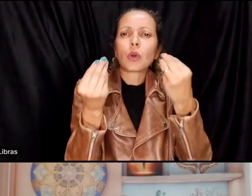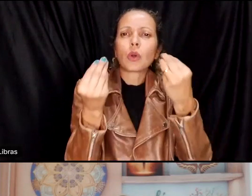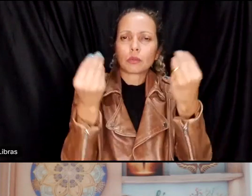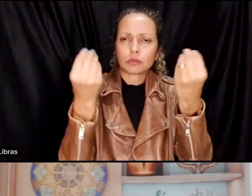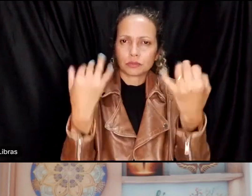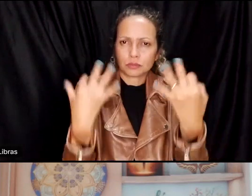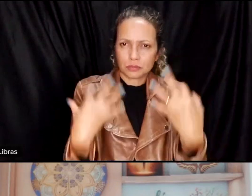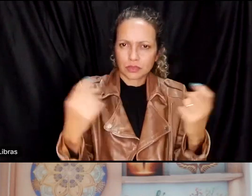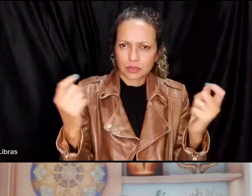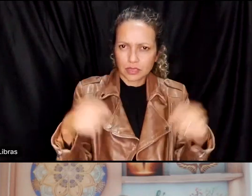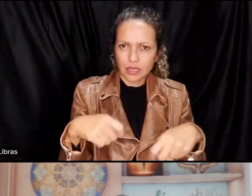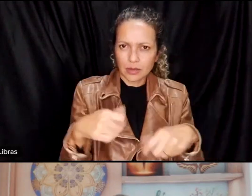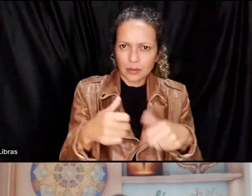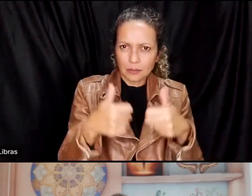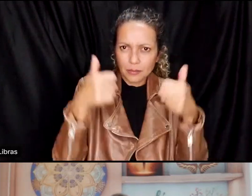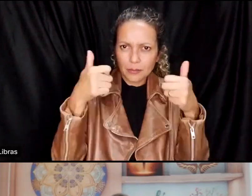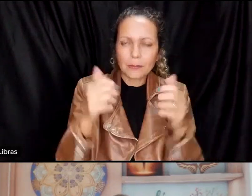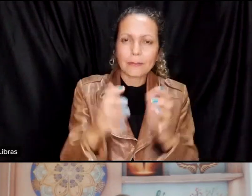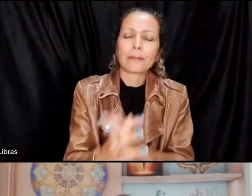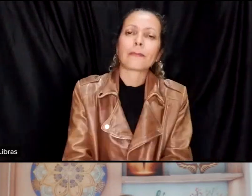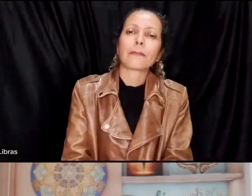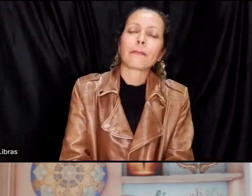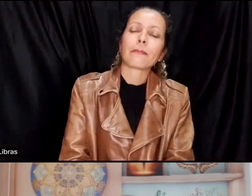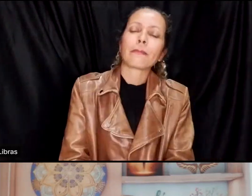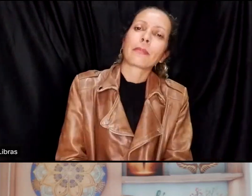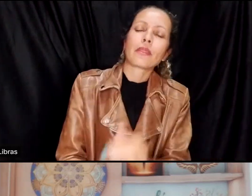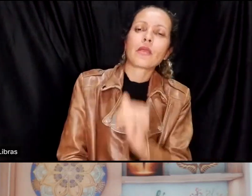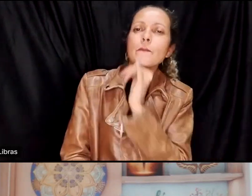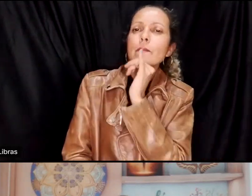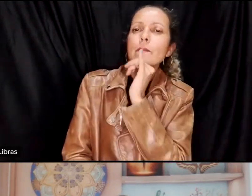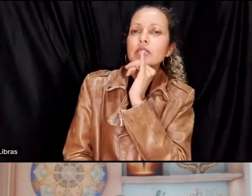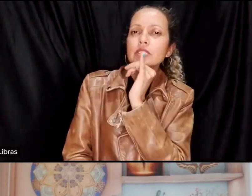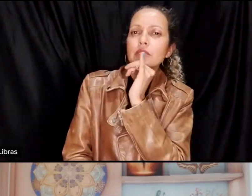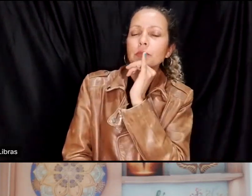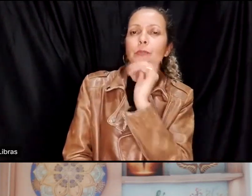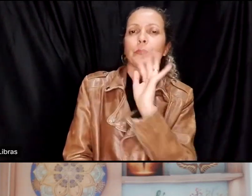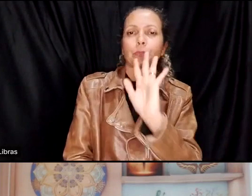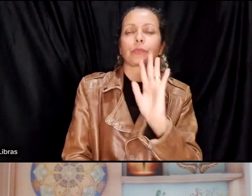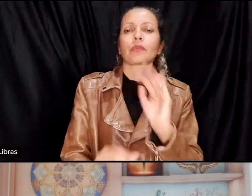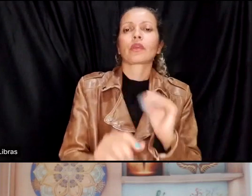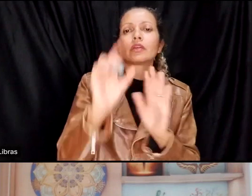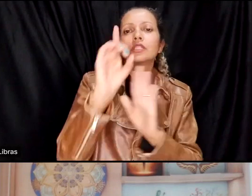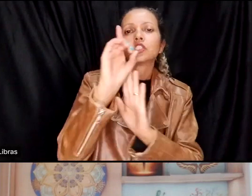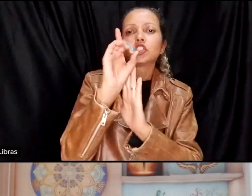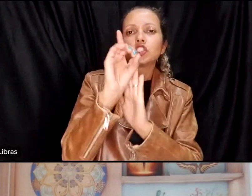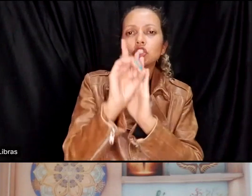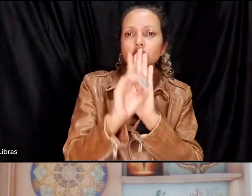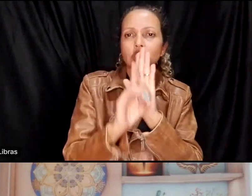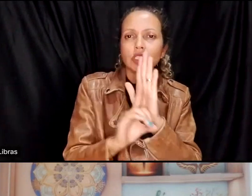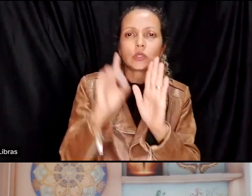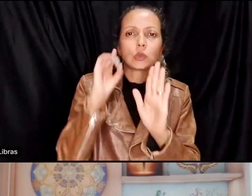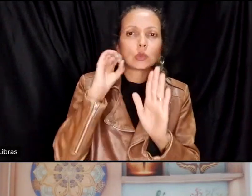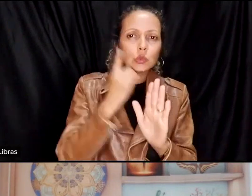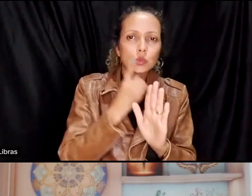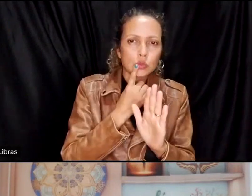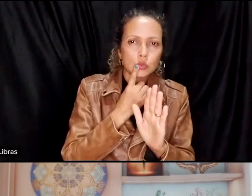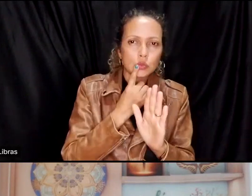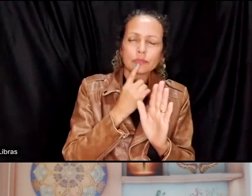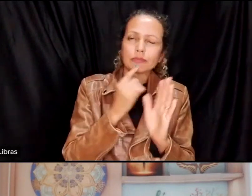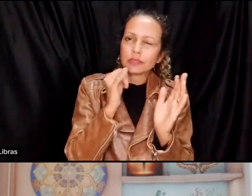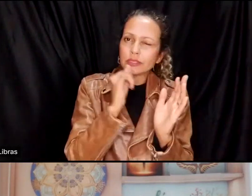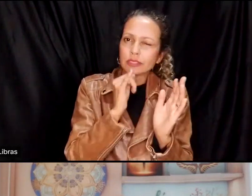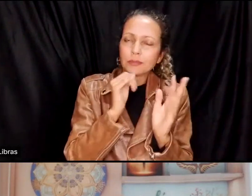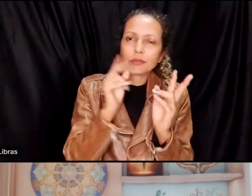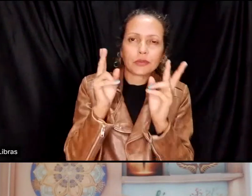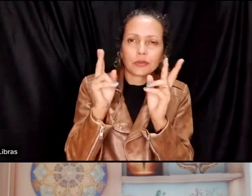melhor, falo, lógico. Então, por exemplo, o direito dos surdos, como a gente aconteceu com a Gladys, né? Se eu tivesse